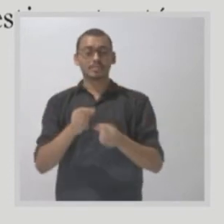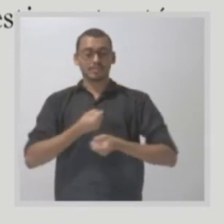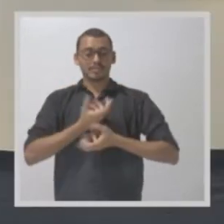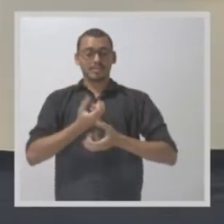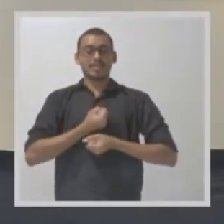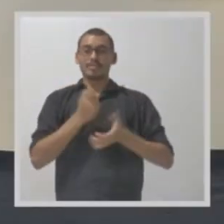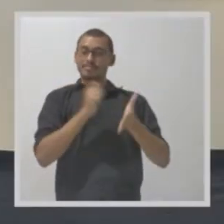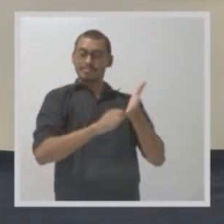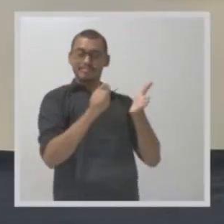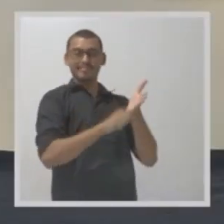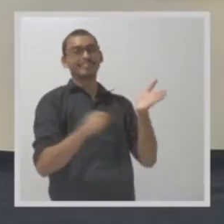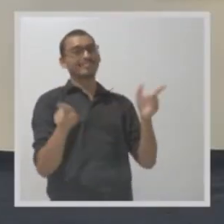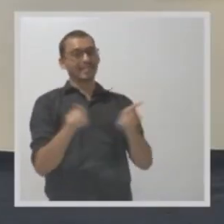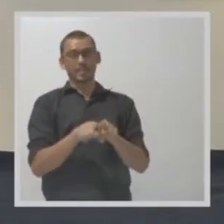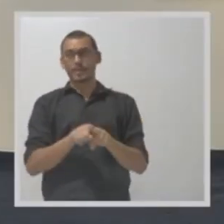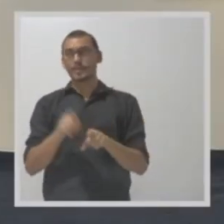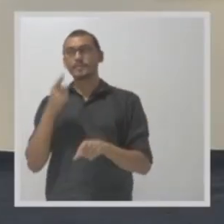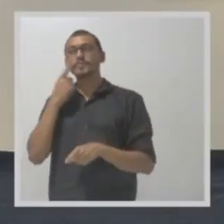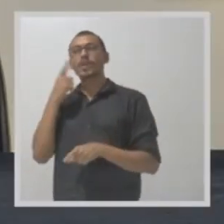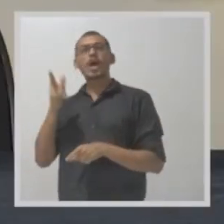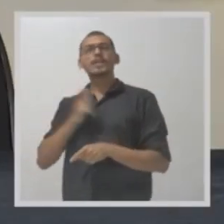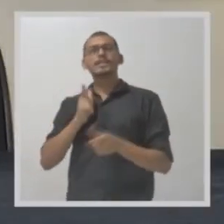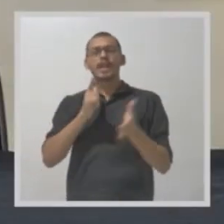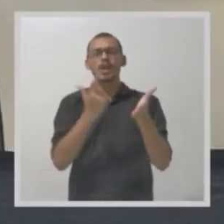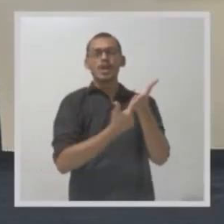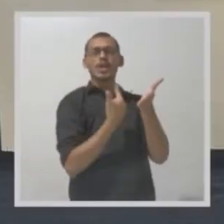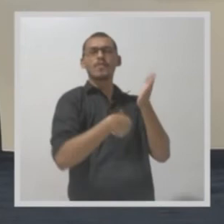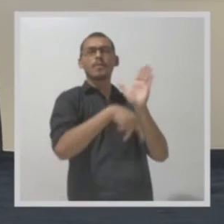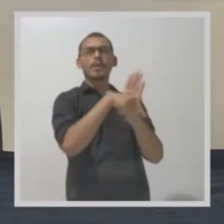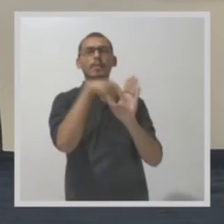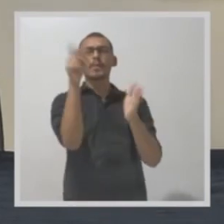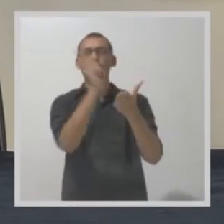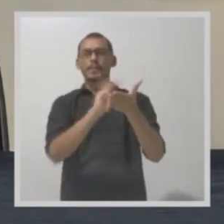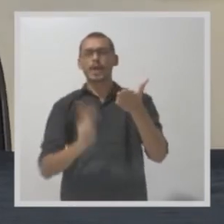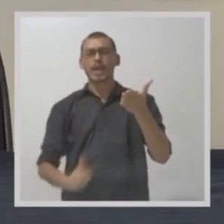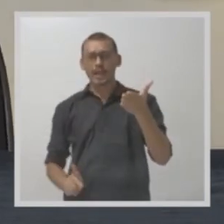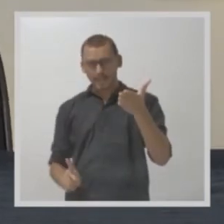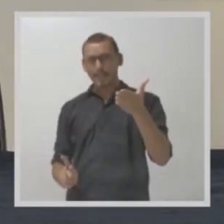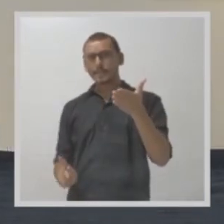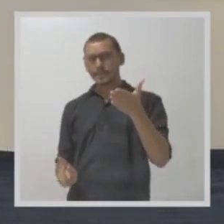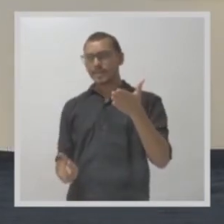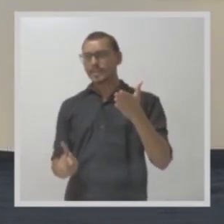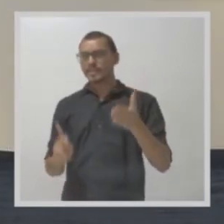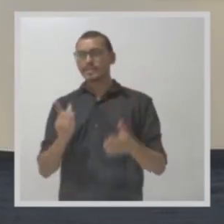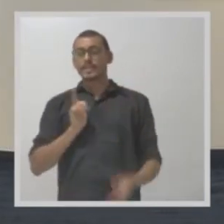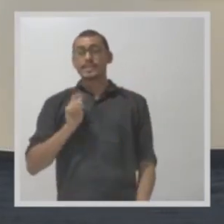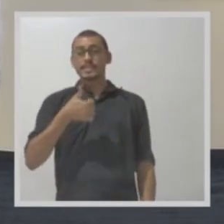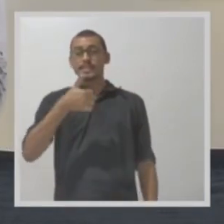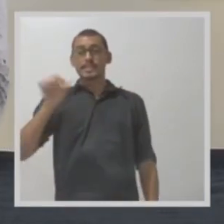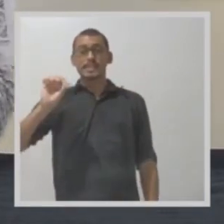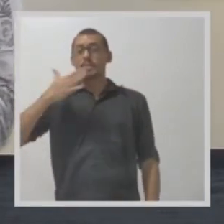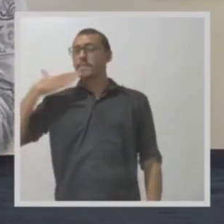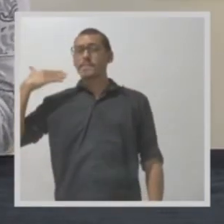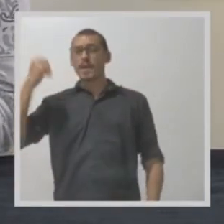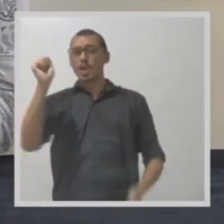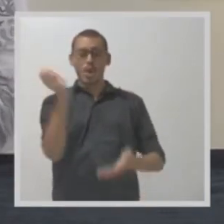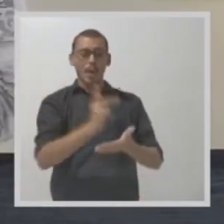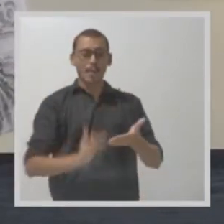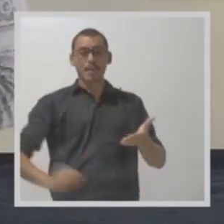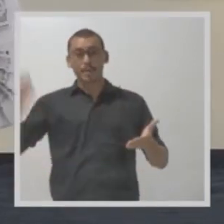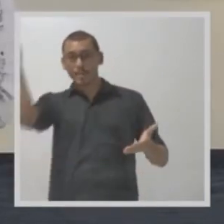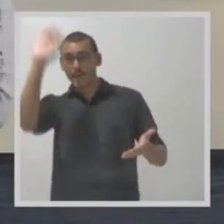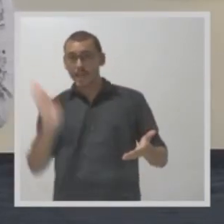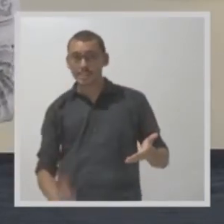escrita. Nós temos um livro de poema aqui, que são os 100 melhores poemas brasileiros do século.